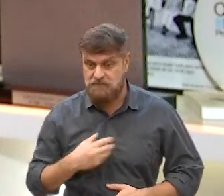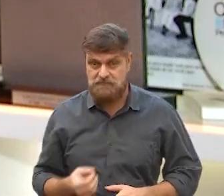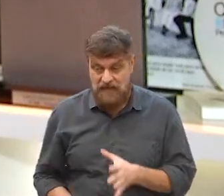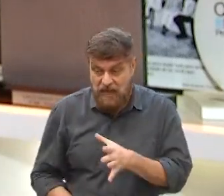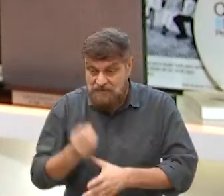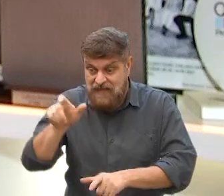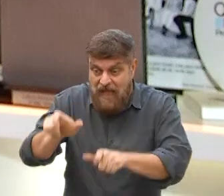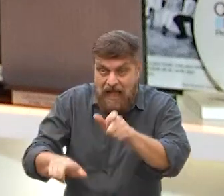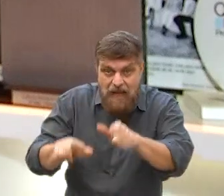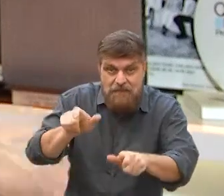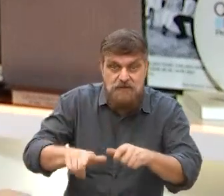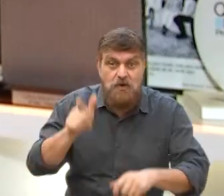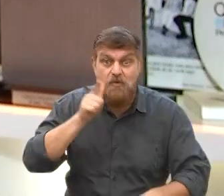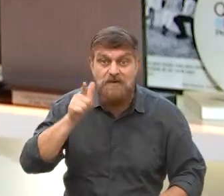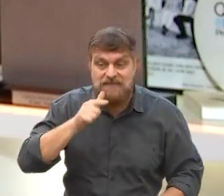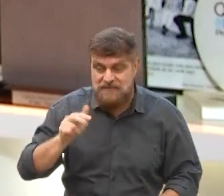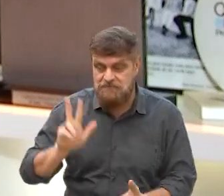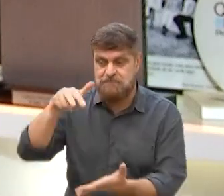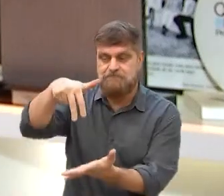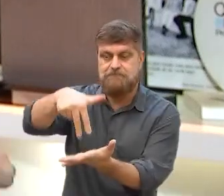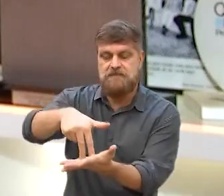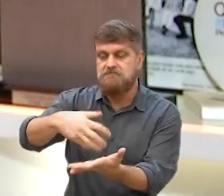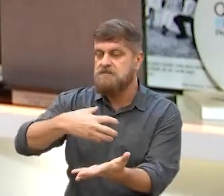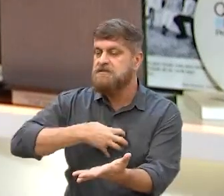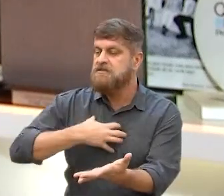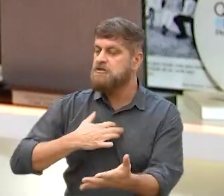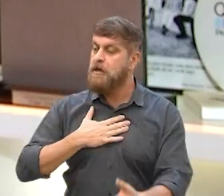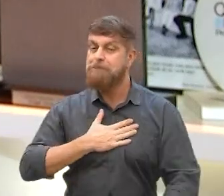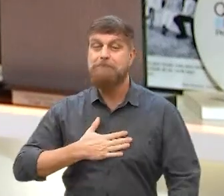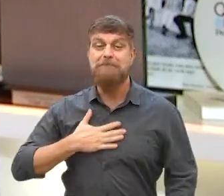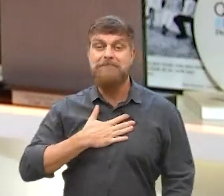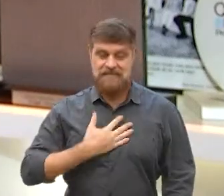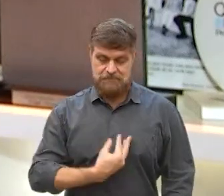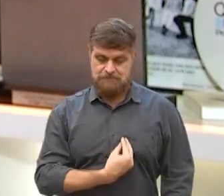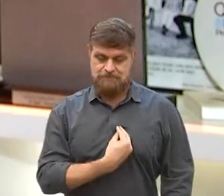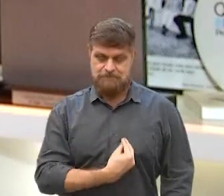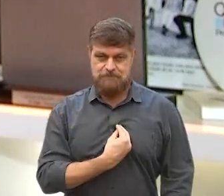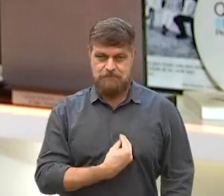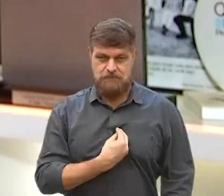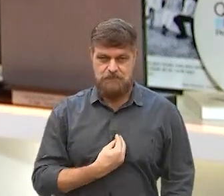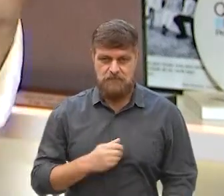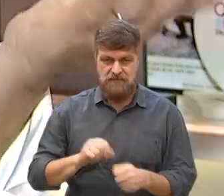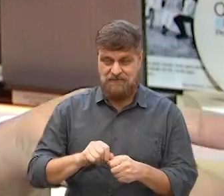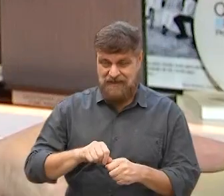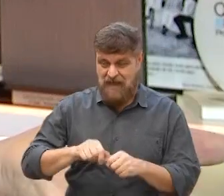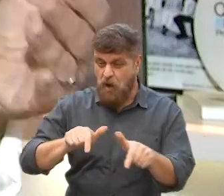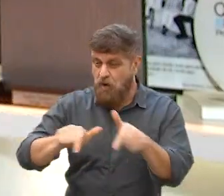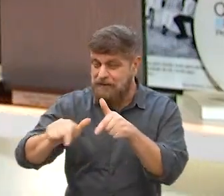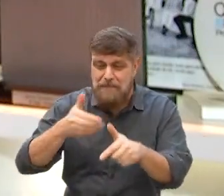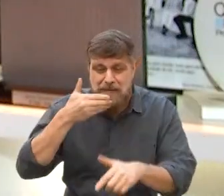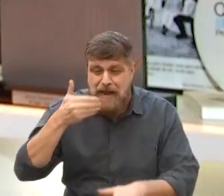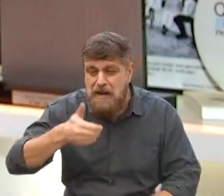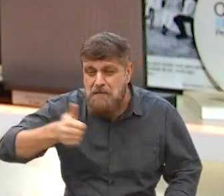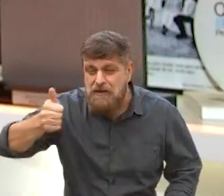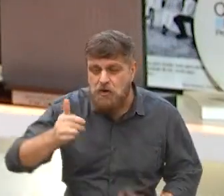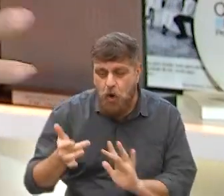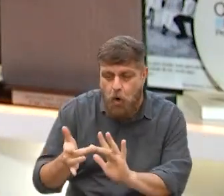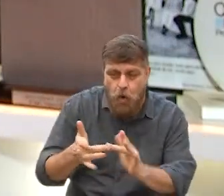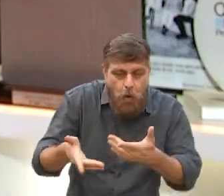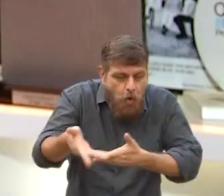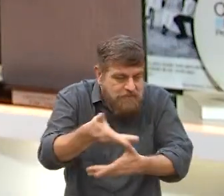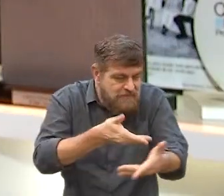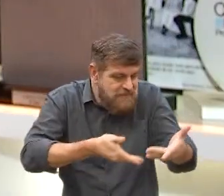também, exatamente. Então foi todo um jeitinho que a gente foi desenvolvendo, sempre com muita humildade, ouvindo